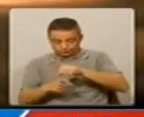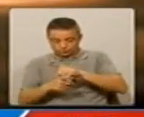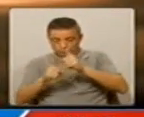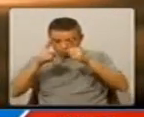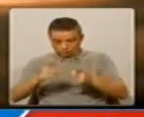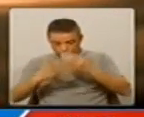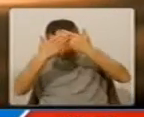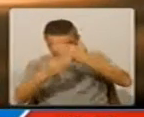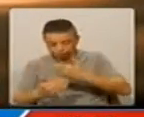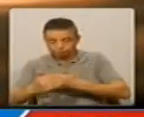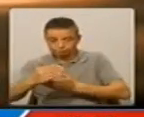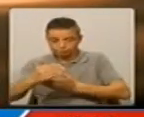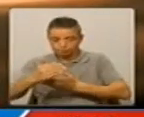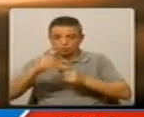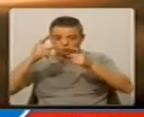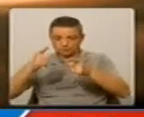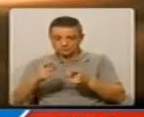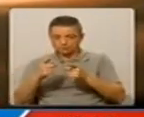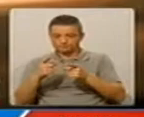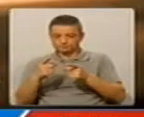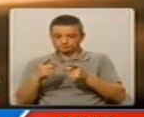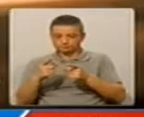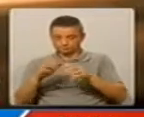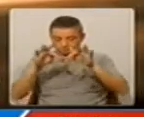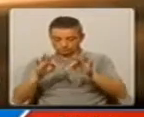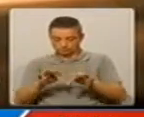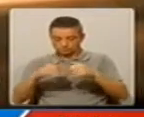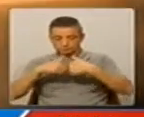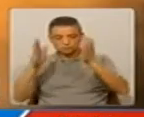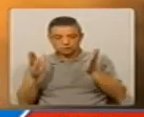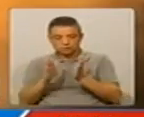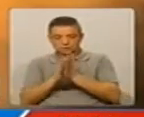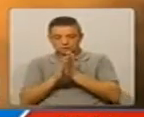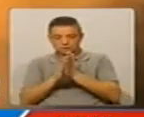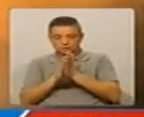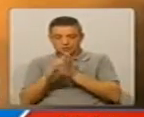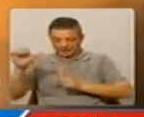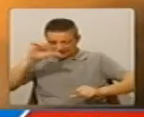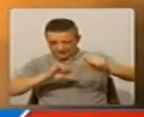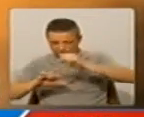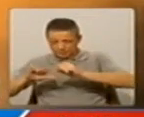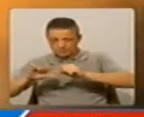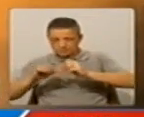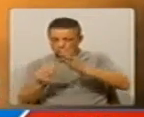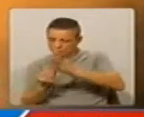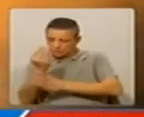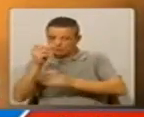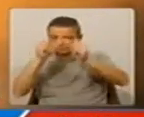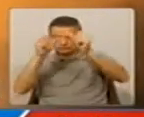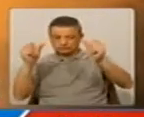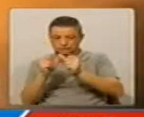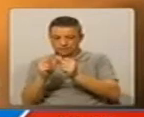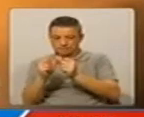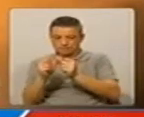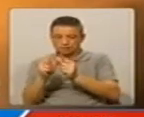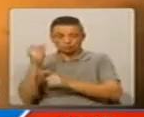nesse arrefecimento que ele conseguiu encerrar em si todas as condições geoquímicas e magnéticas da origem do Sistema Solar. E o que nos